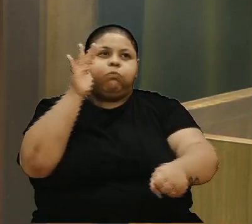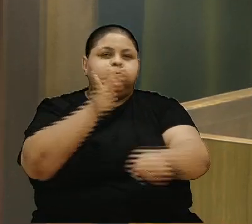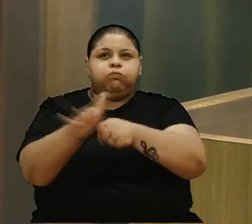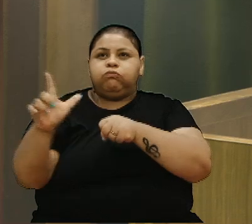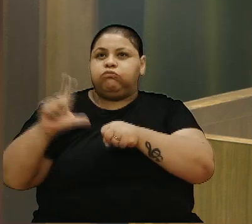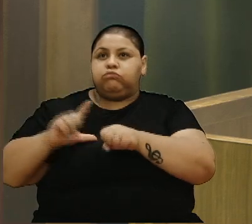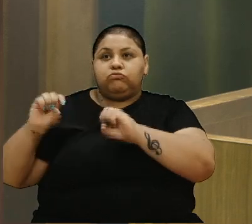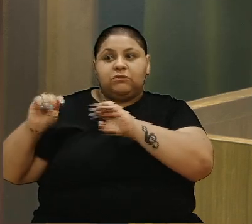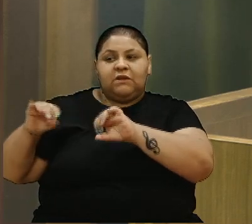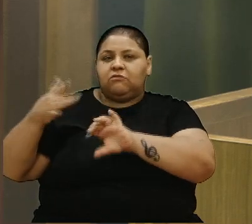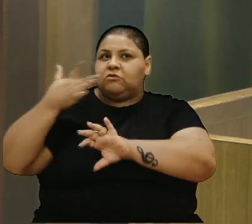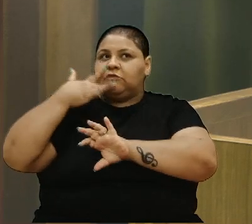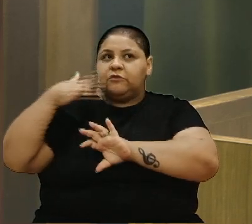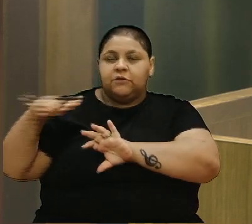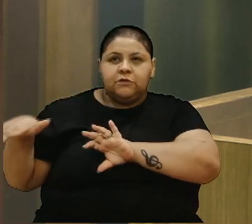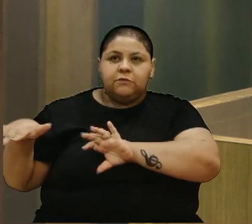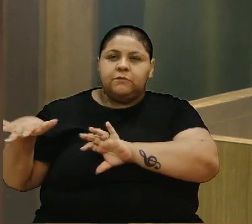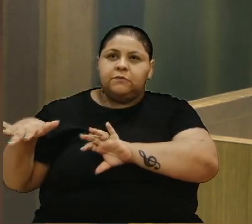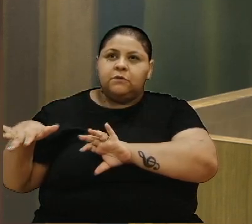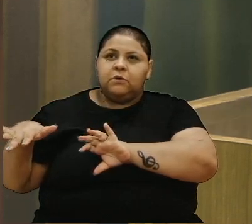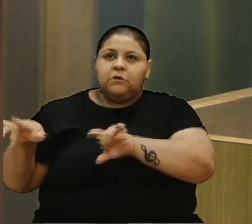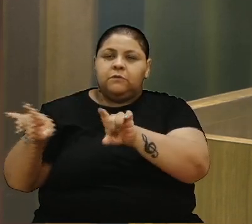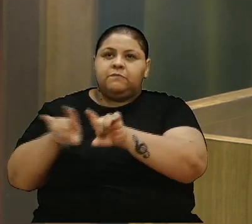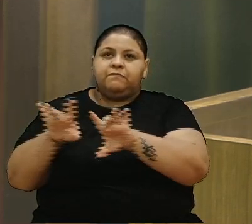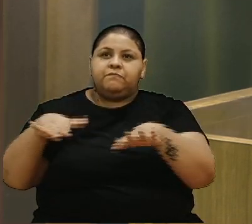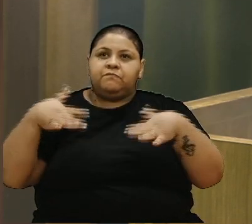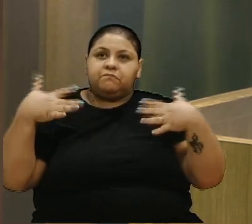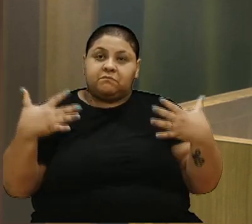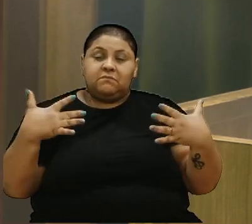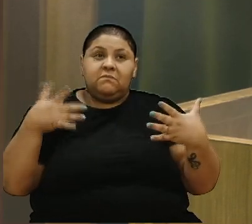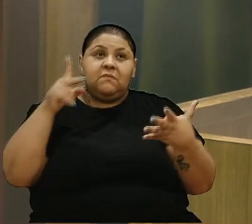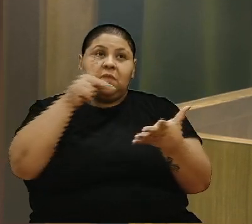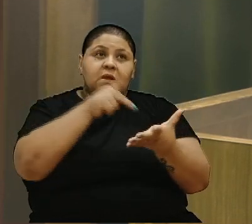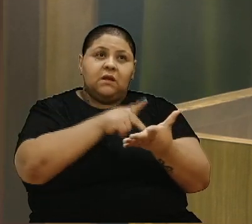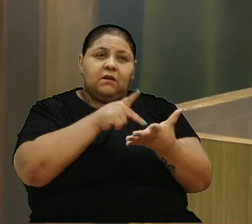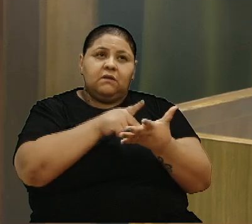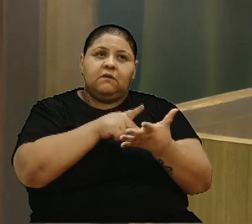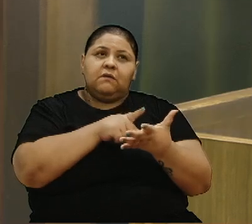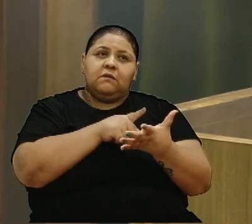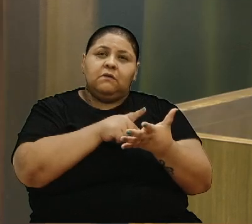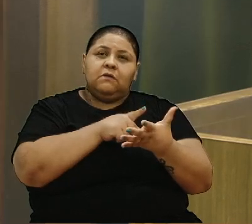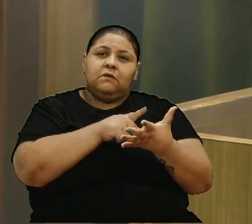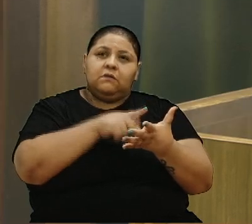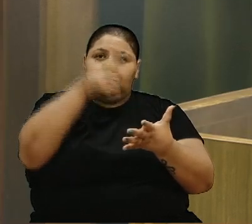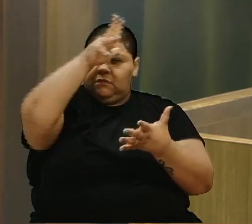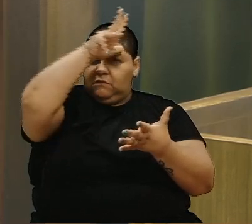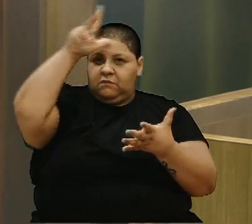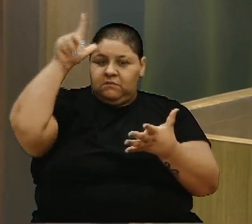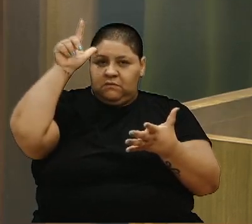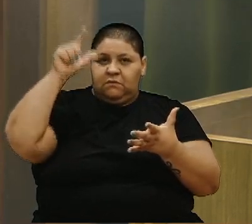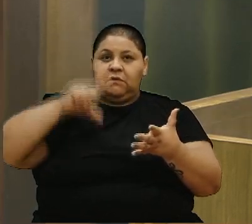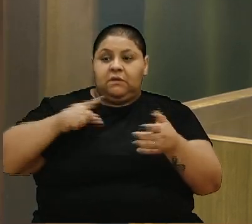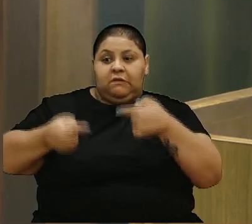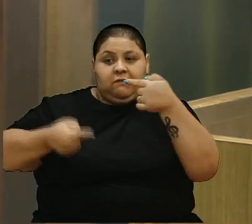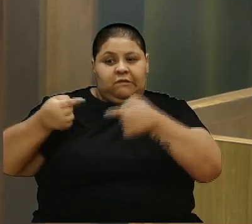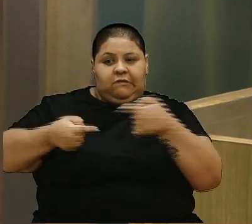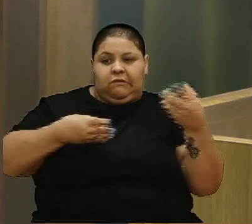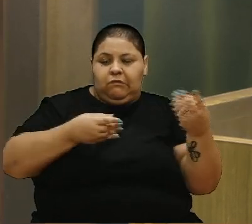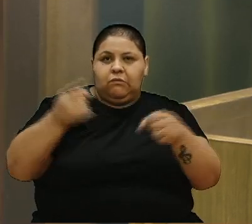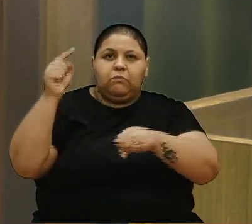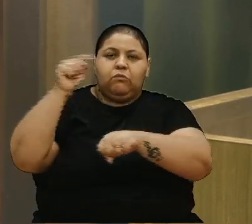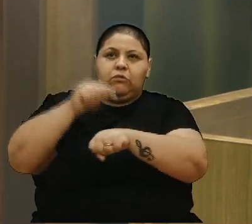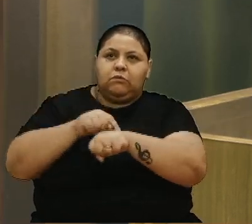tem educação infantil. Então, a realidade do município, que é discutida há muitos